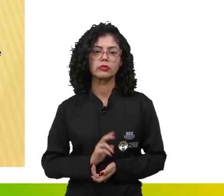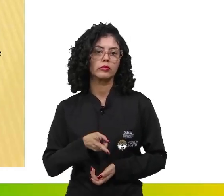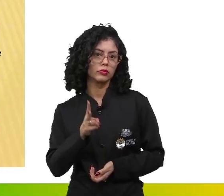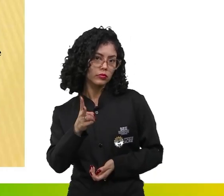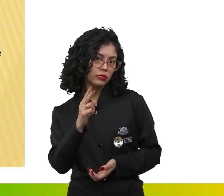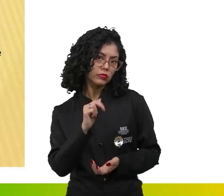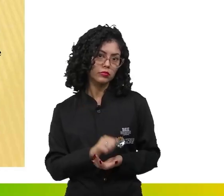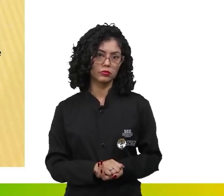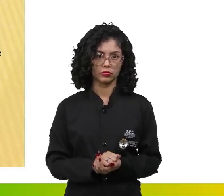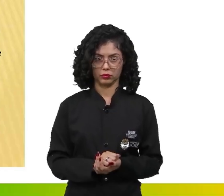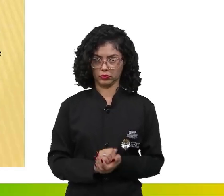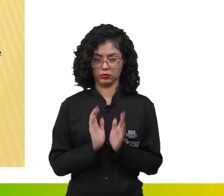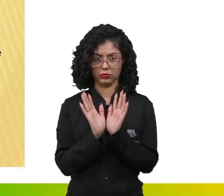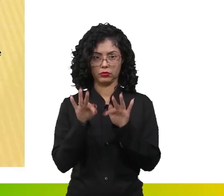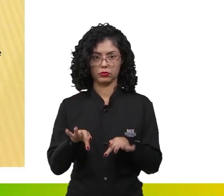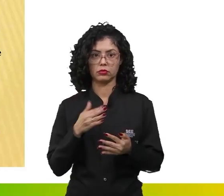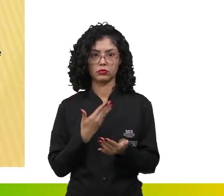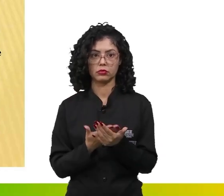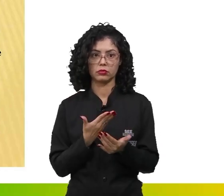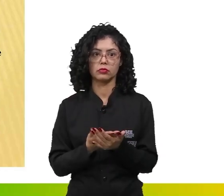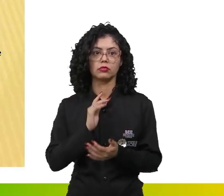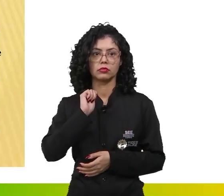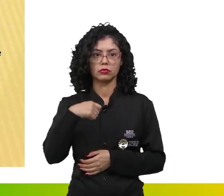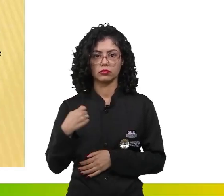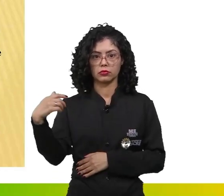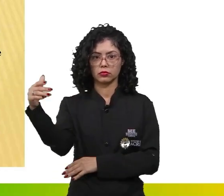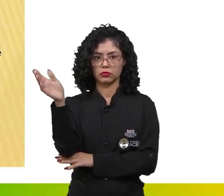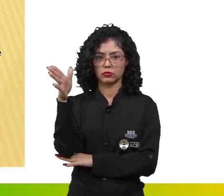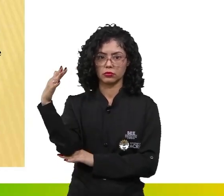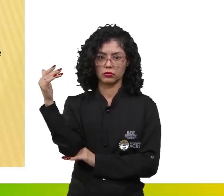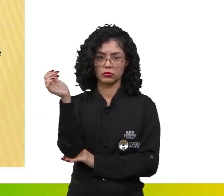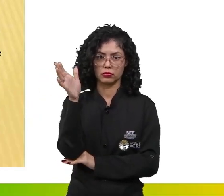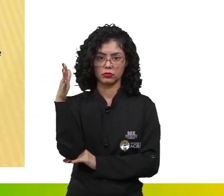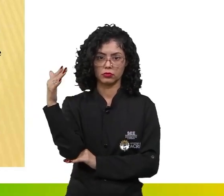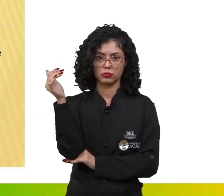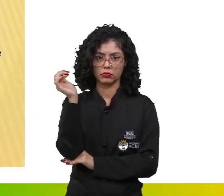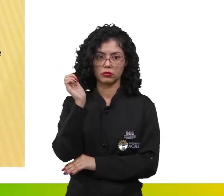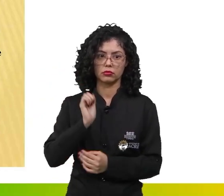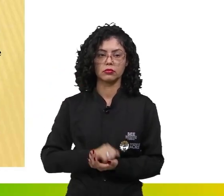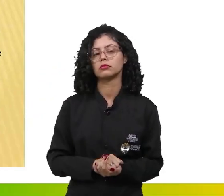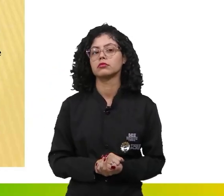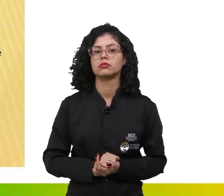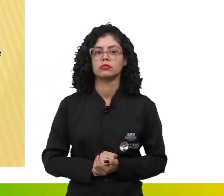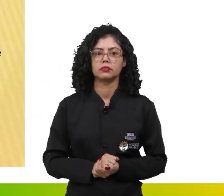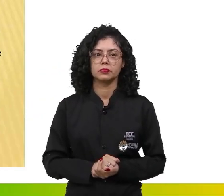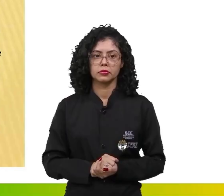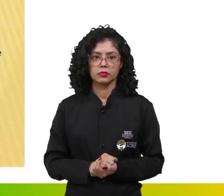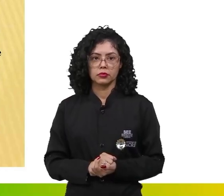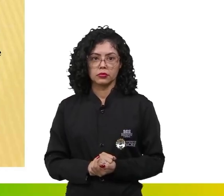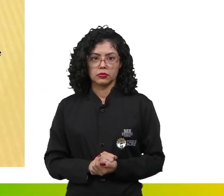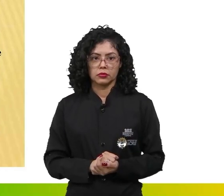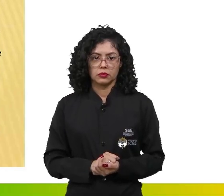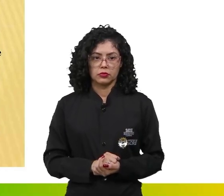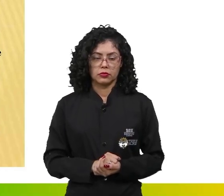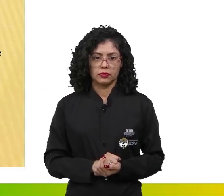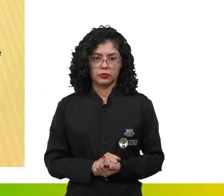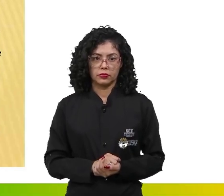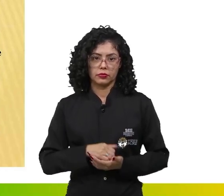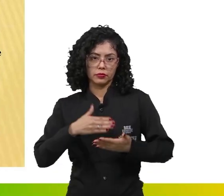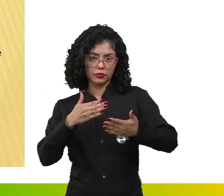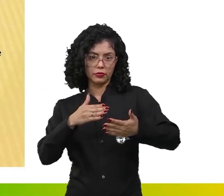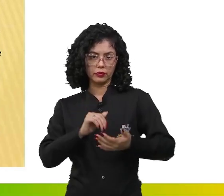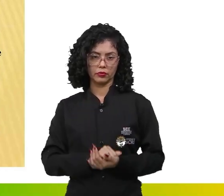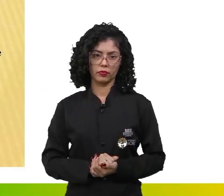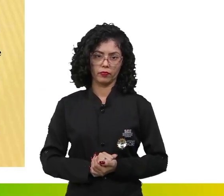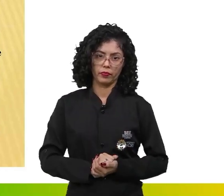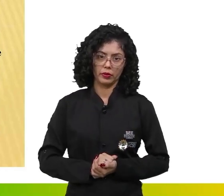Continuando aqui o nosso slide, para finalizar a nossa aula, eu trouxe aqui a bandeira, que é um símbolo patriótico desse